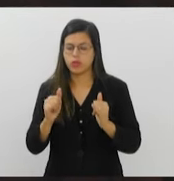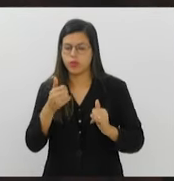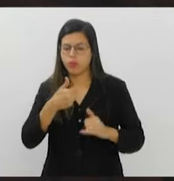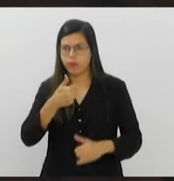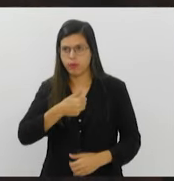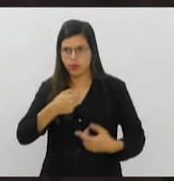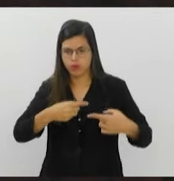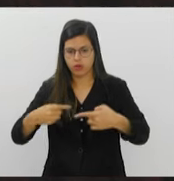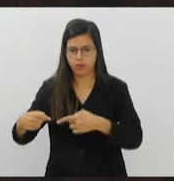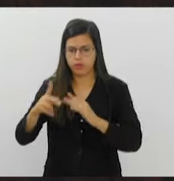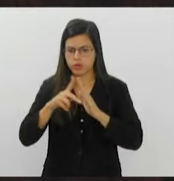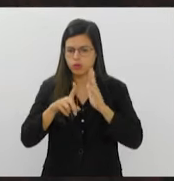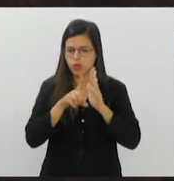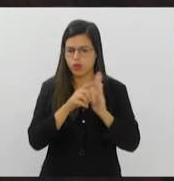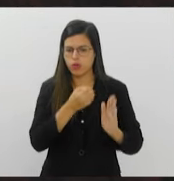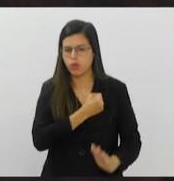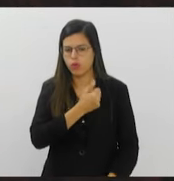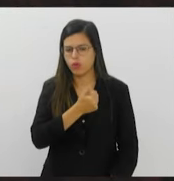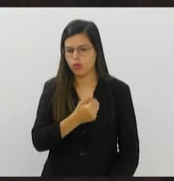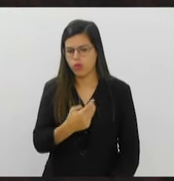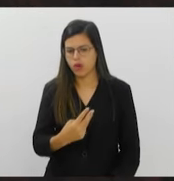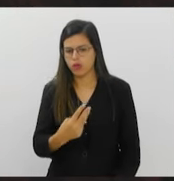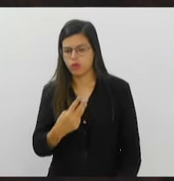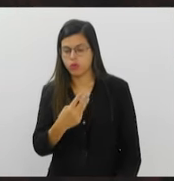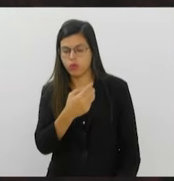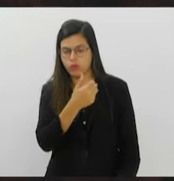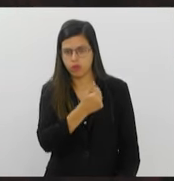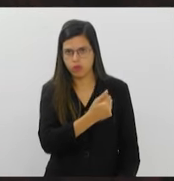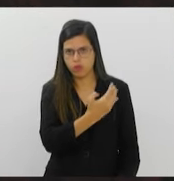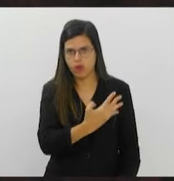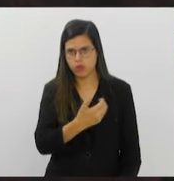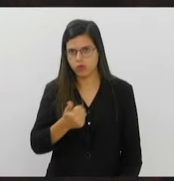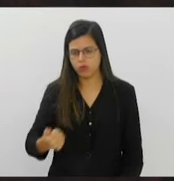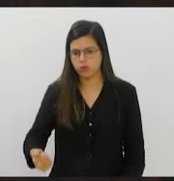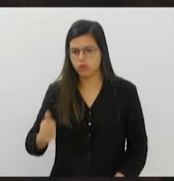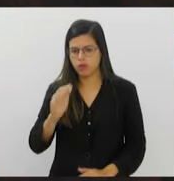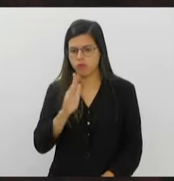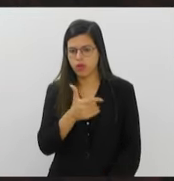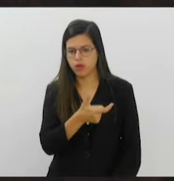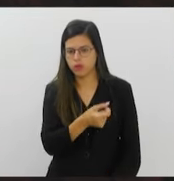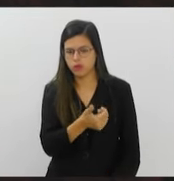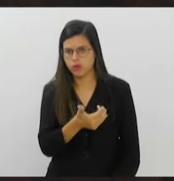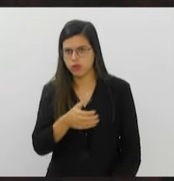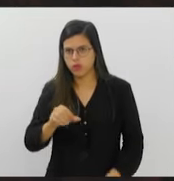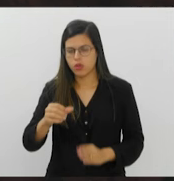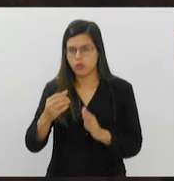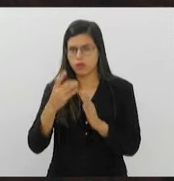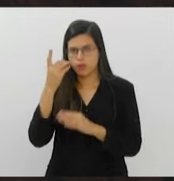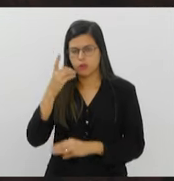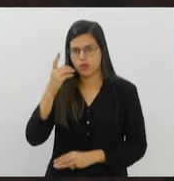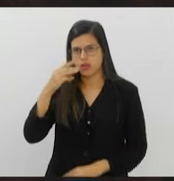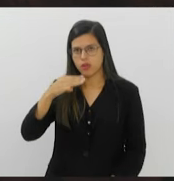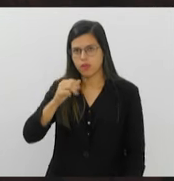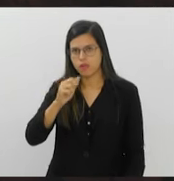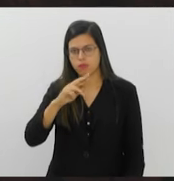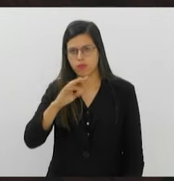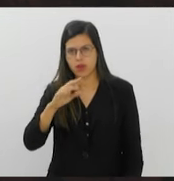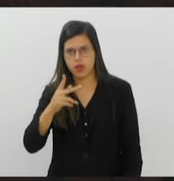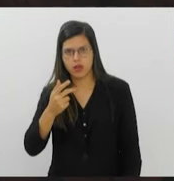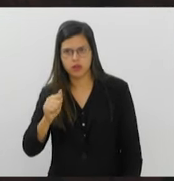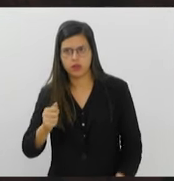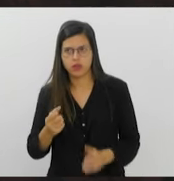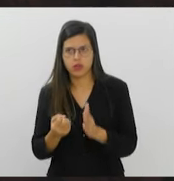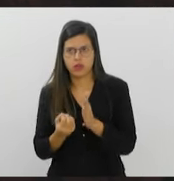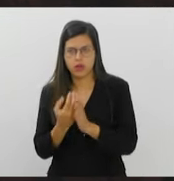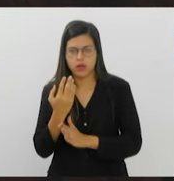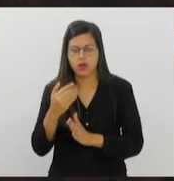discussão, projeto de lei número 141 de 2019, de autoria da deputada Marta Rocha, que cria o Banco de Pedidos de